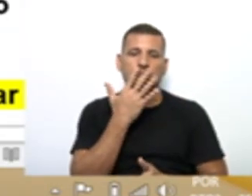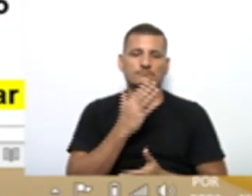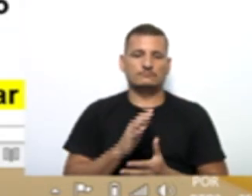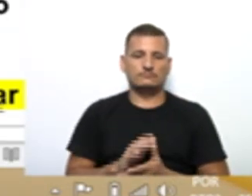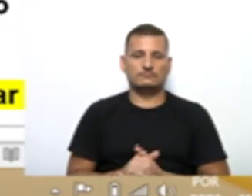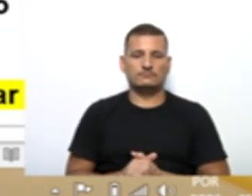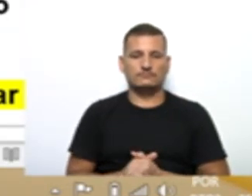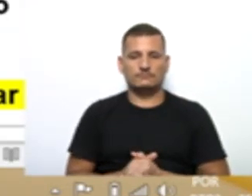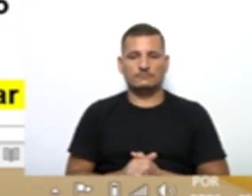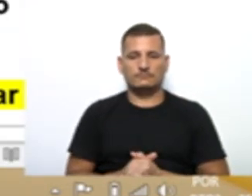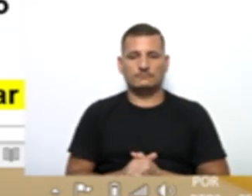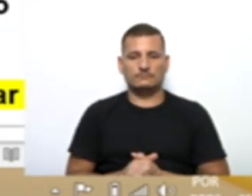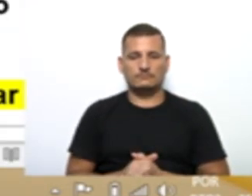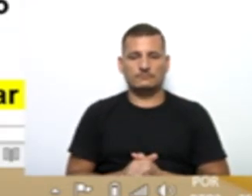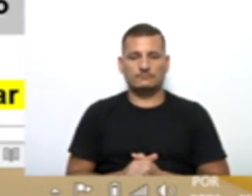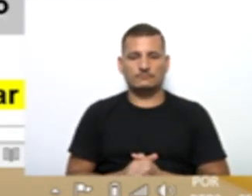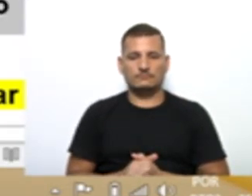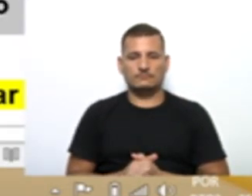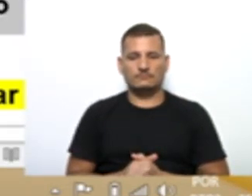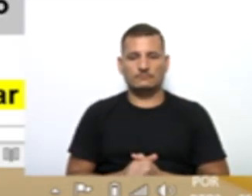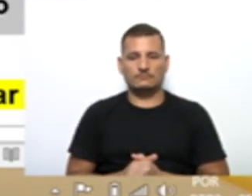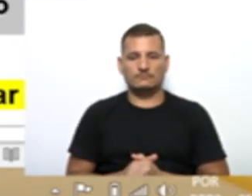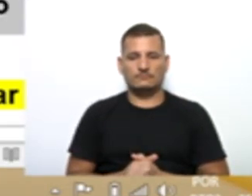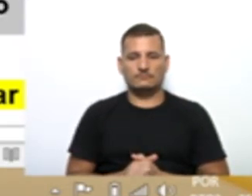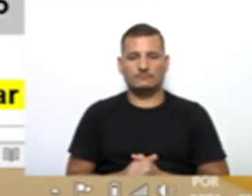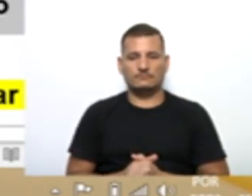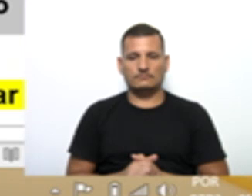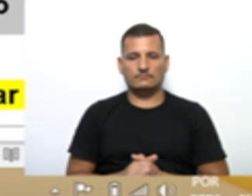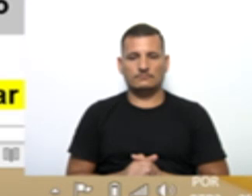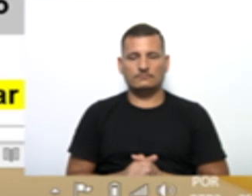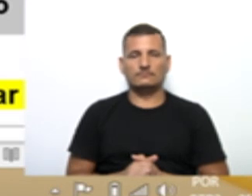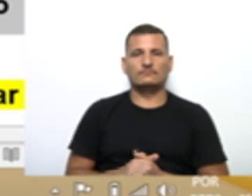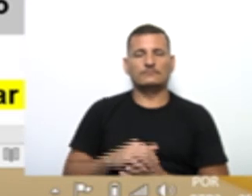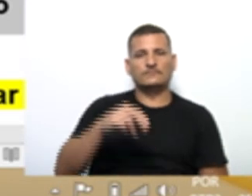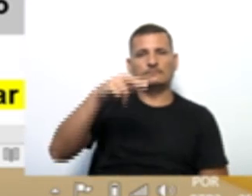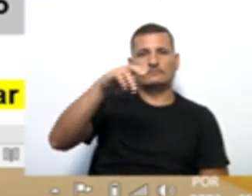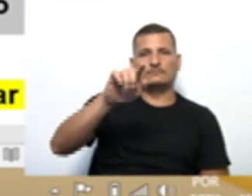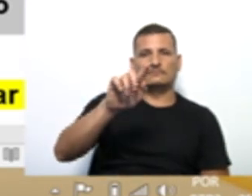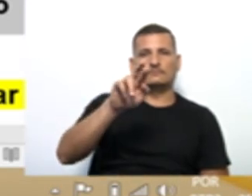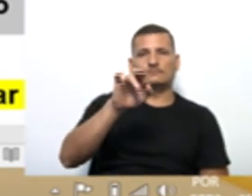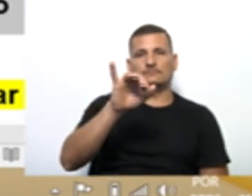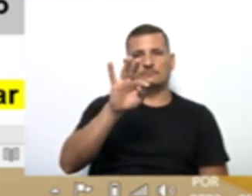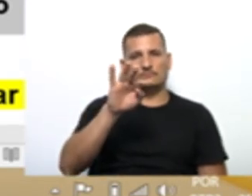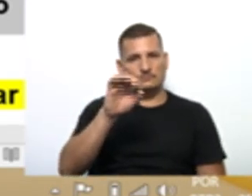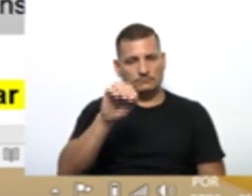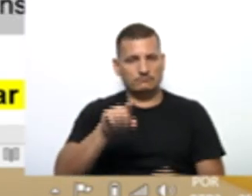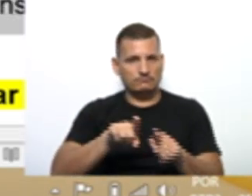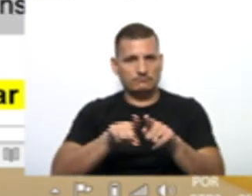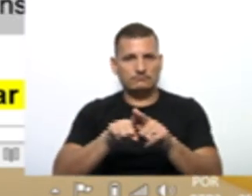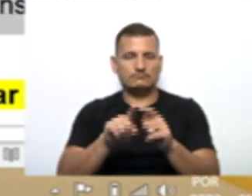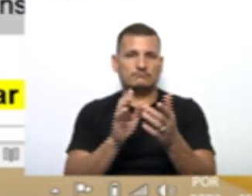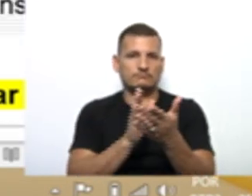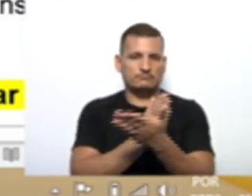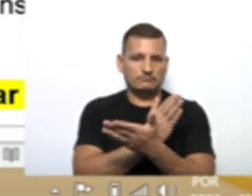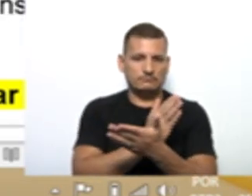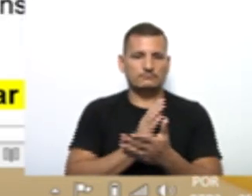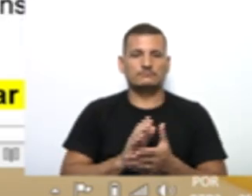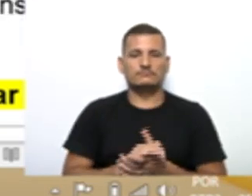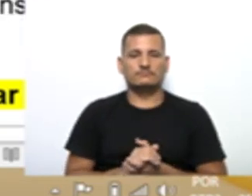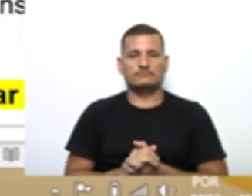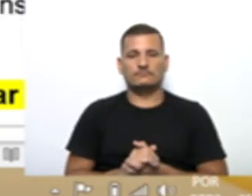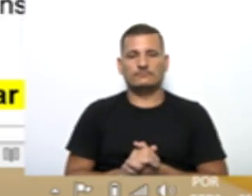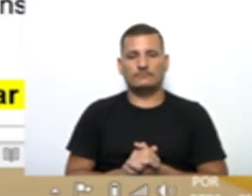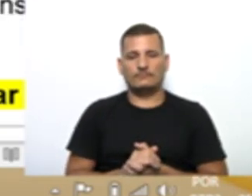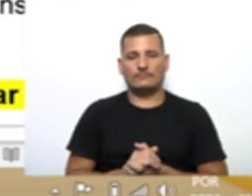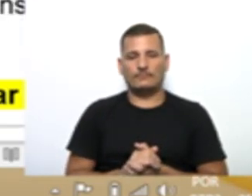esse destaque amarelo. Além disso, sem esse destaque de negrito também. Ou seja,